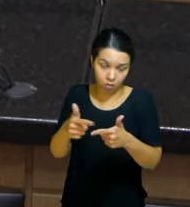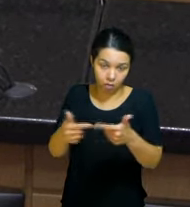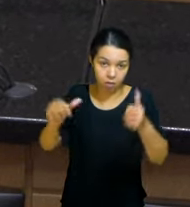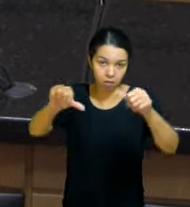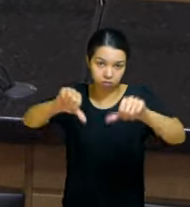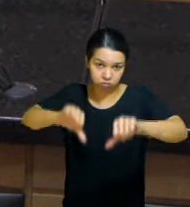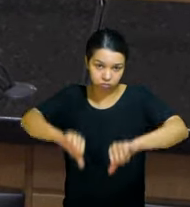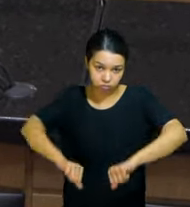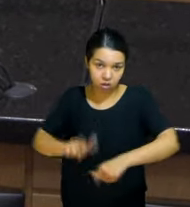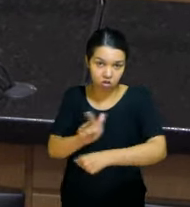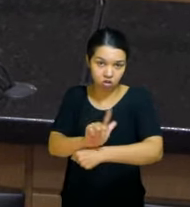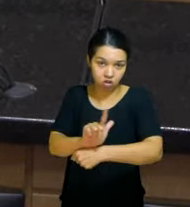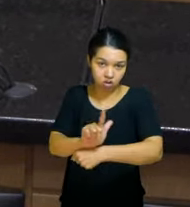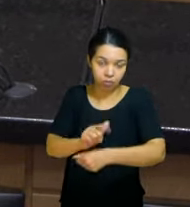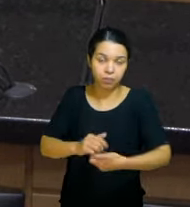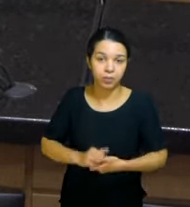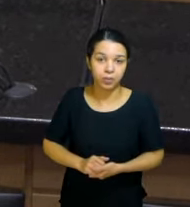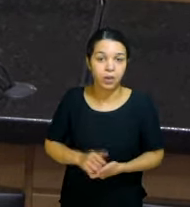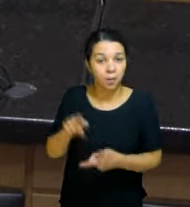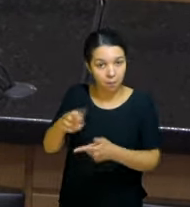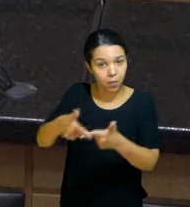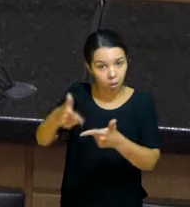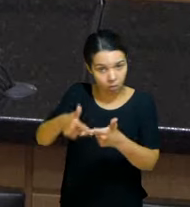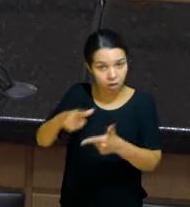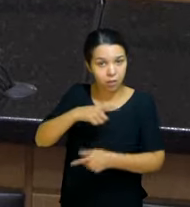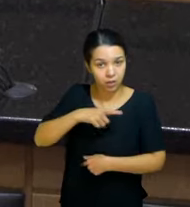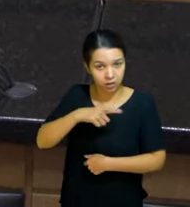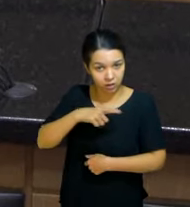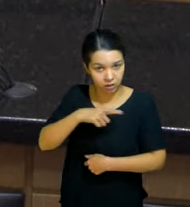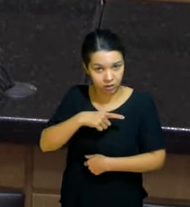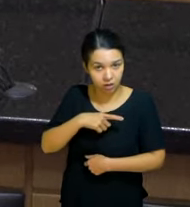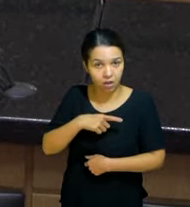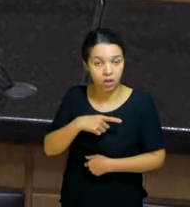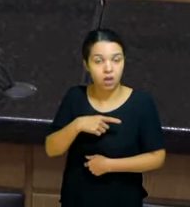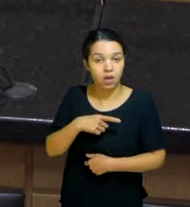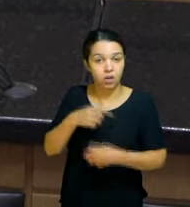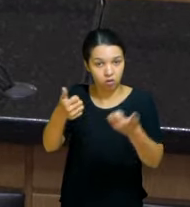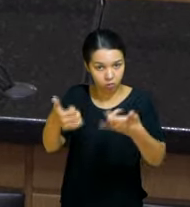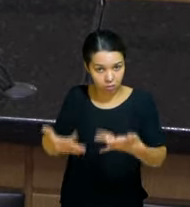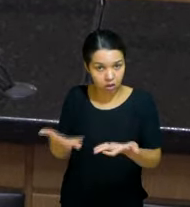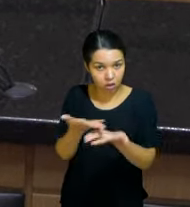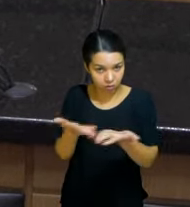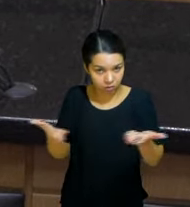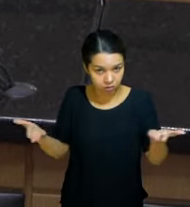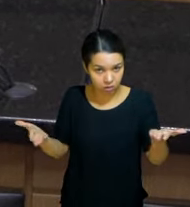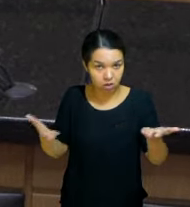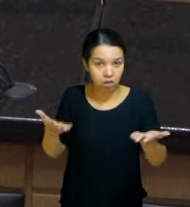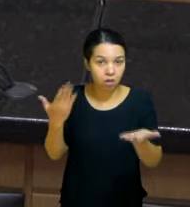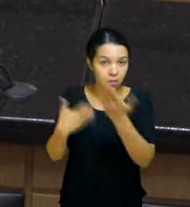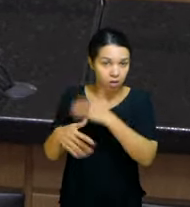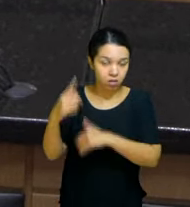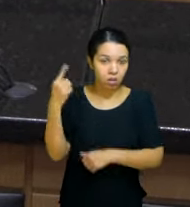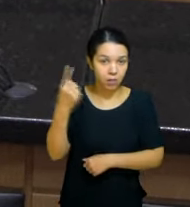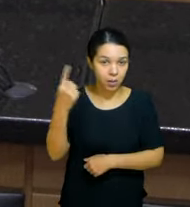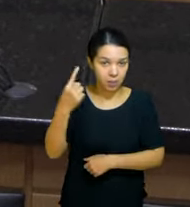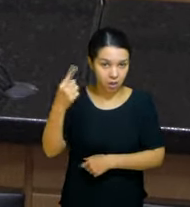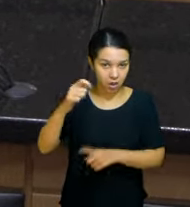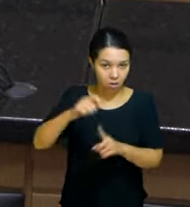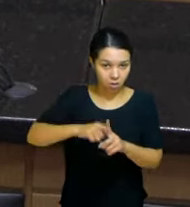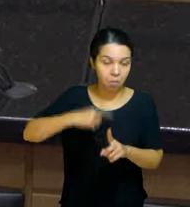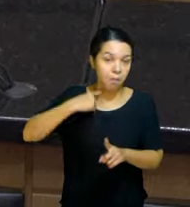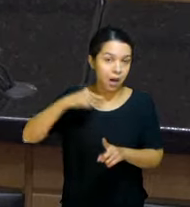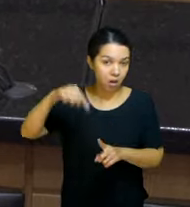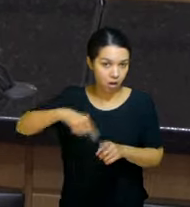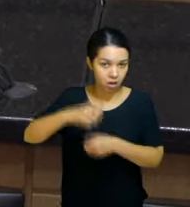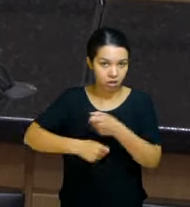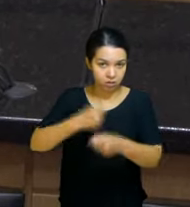lá, e eu gostaria de esclarecer à comunidade esportiva aqui presente que no dia 1º de maio desse ano, na